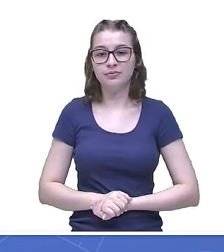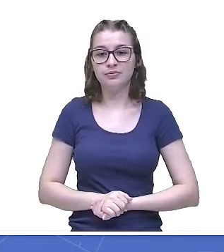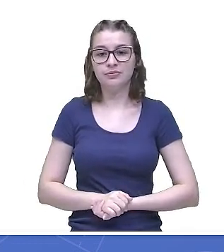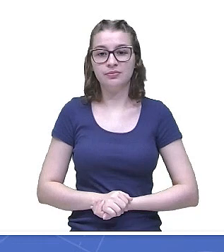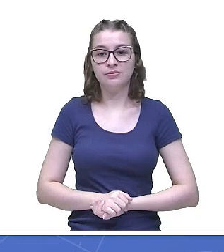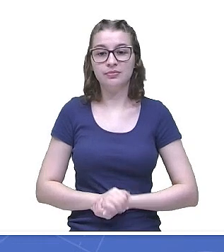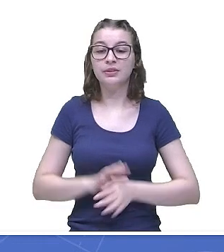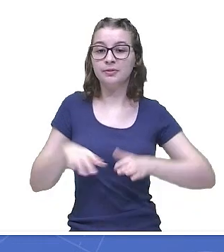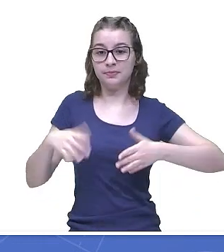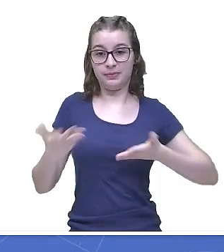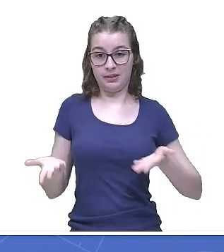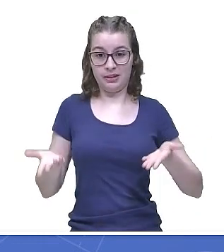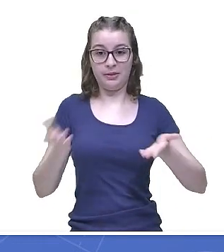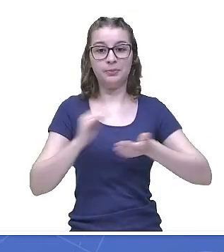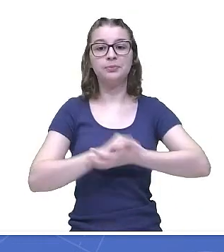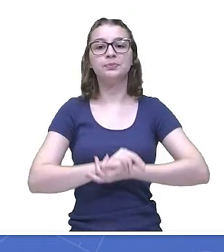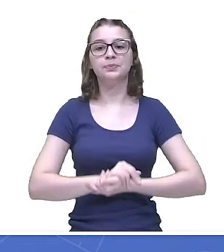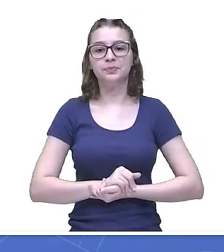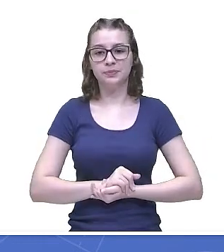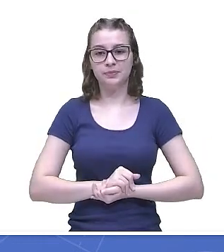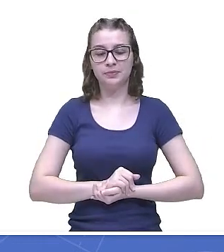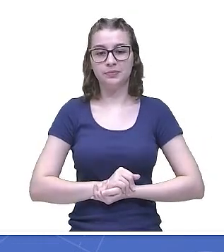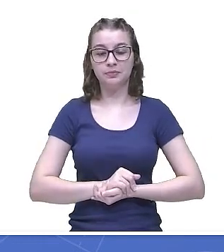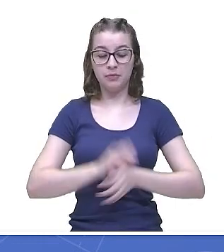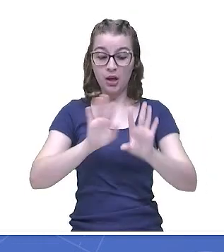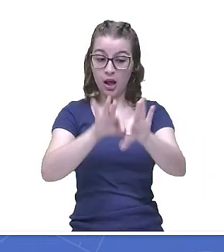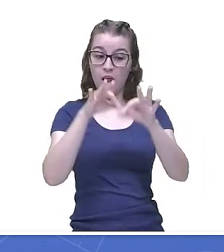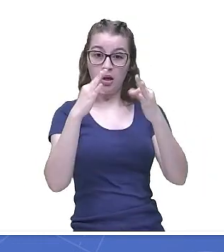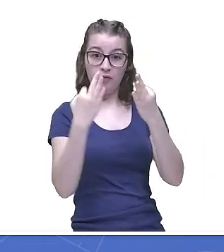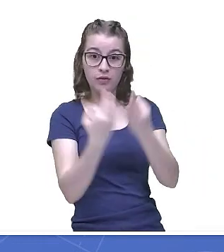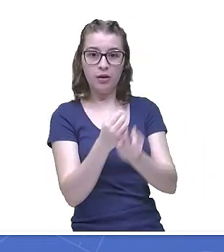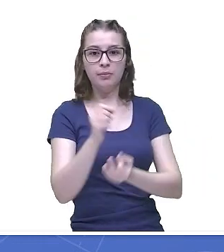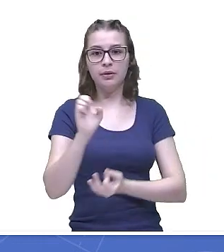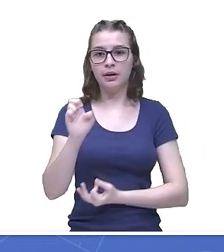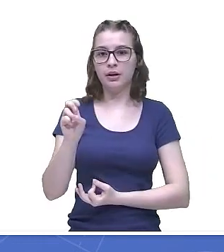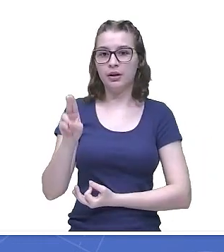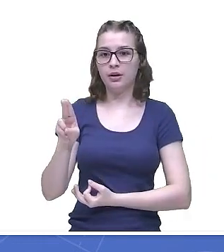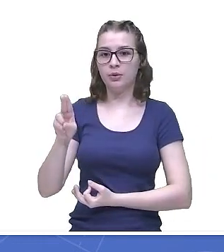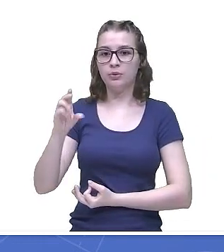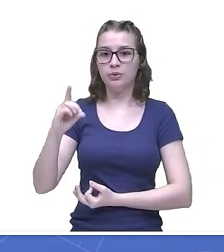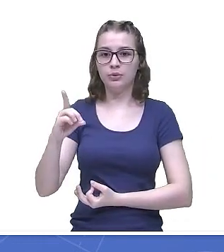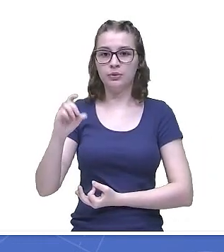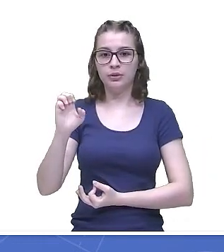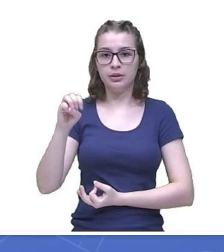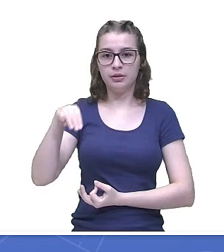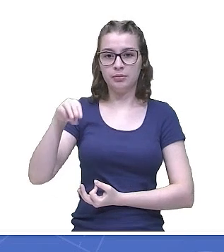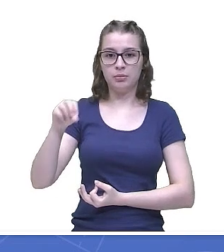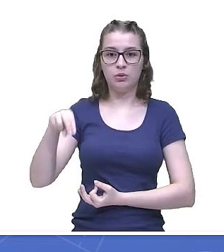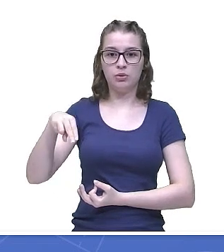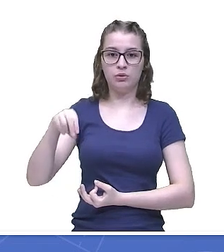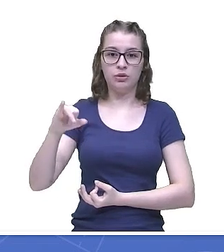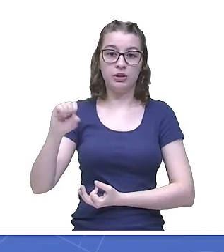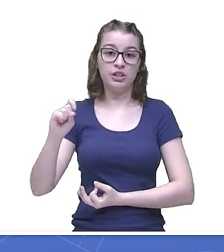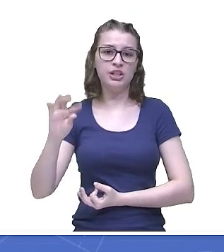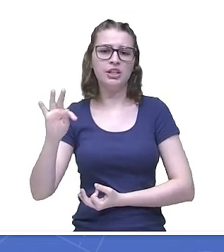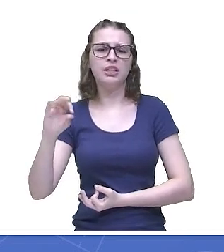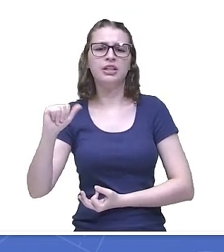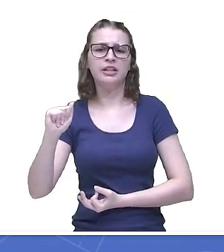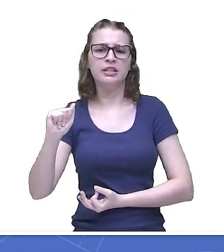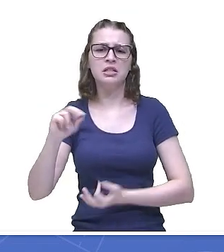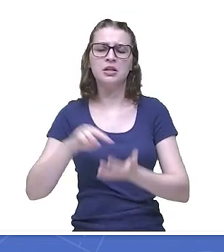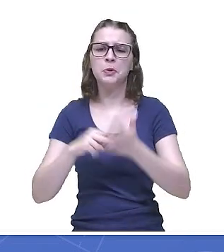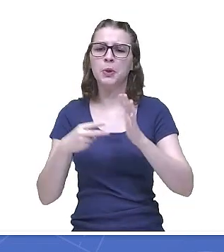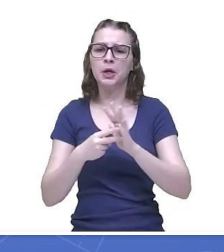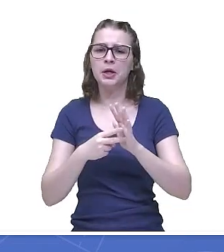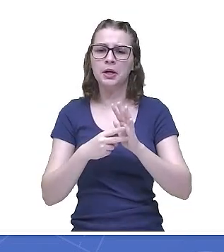isso? Diz o seguinte: a família eudemonista é aquela que se forma a partir da convivência